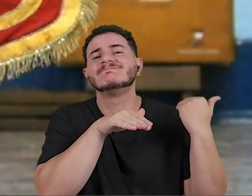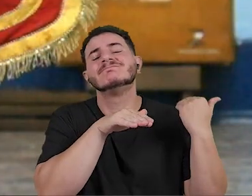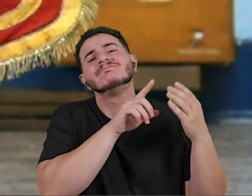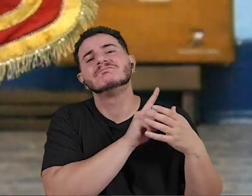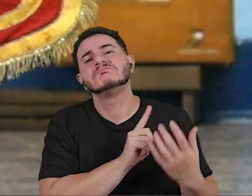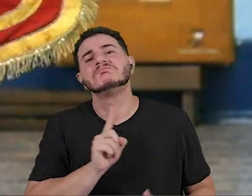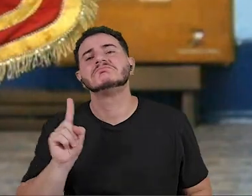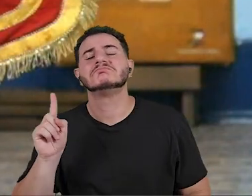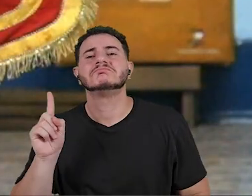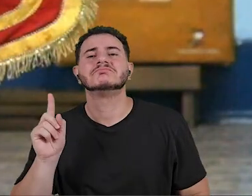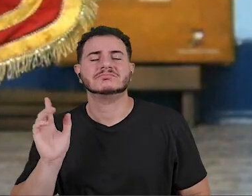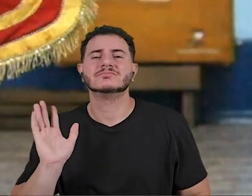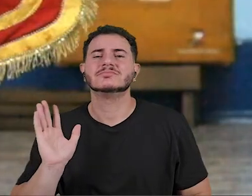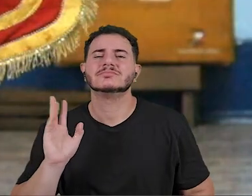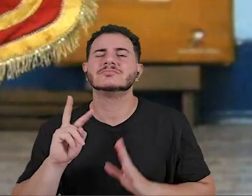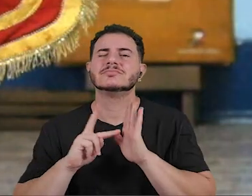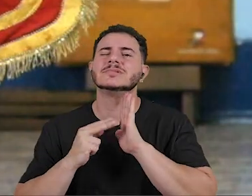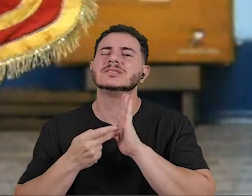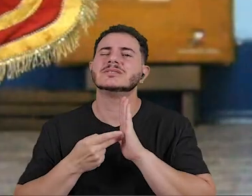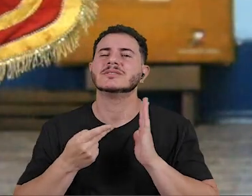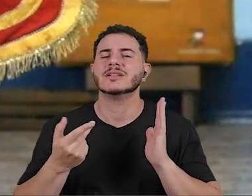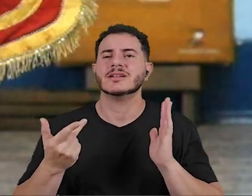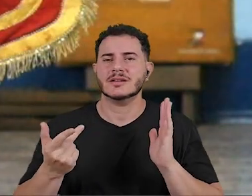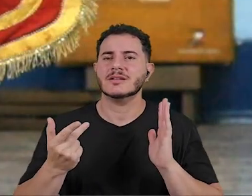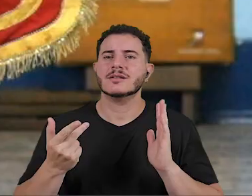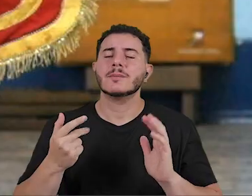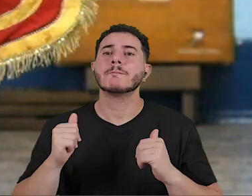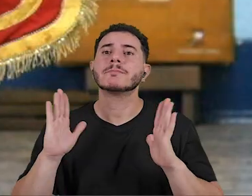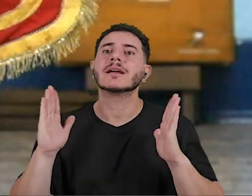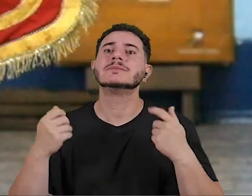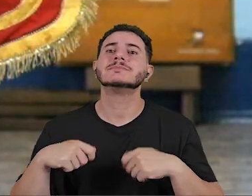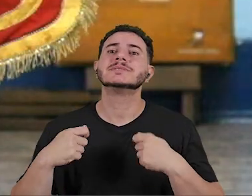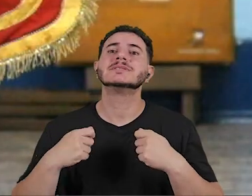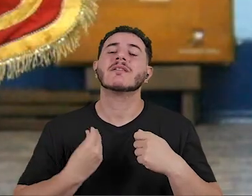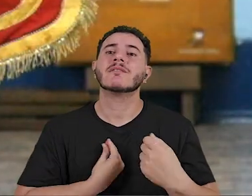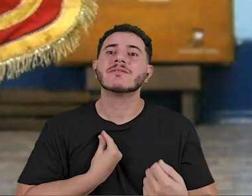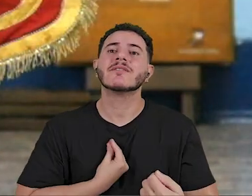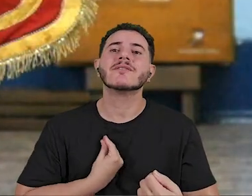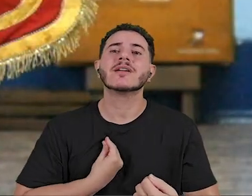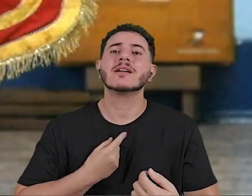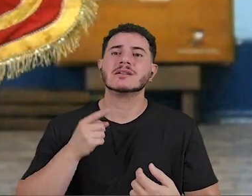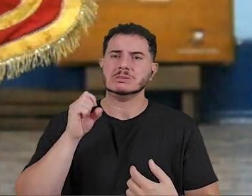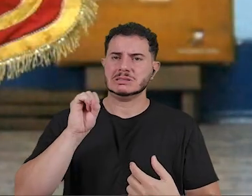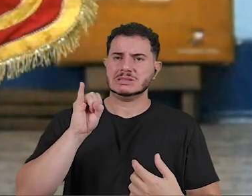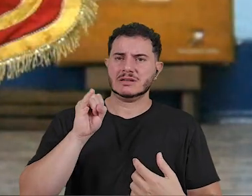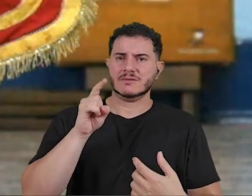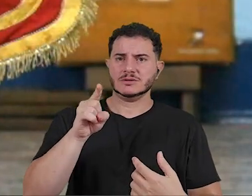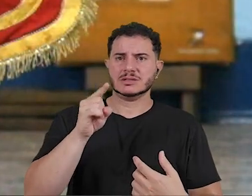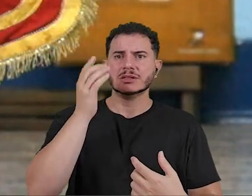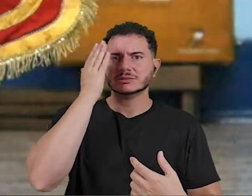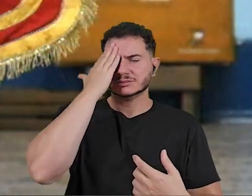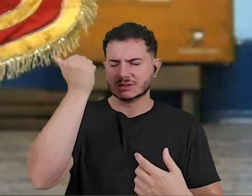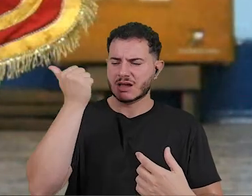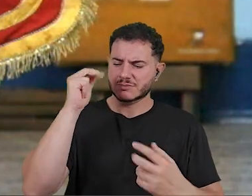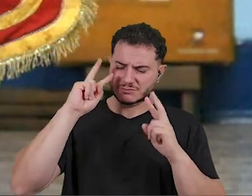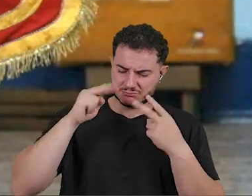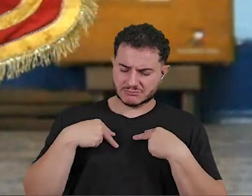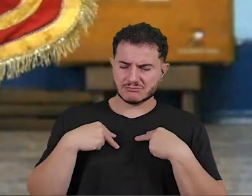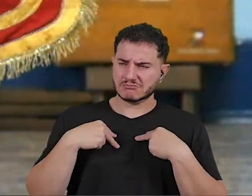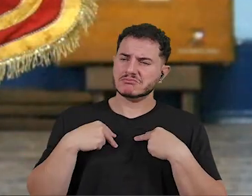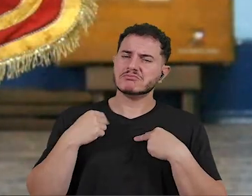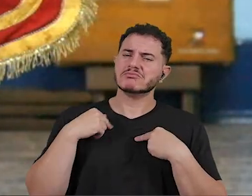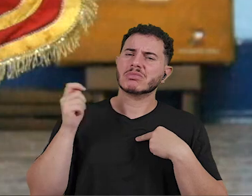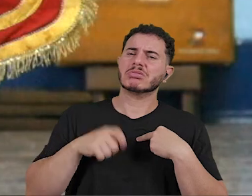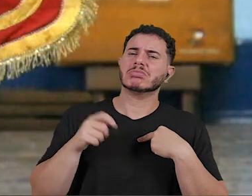aquilo. Então, se você sabe caminhar com as suas próprias pernas, o faça. Né? E